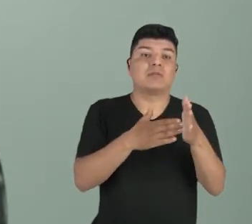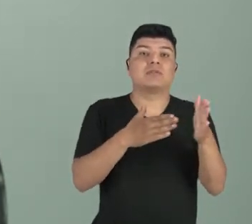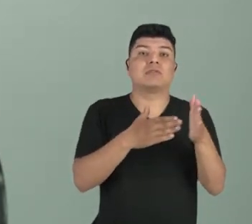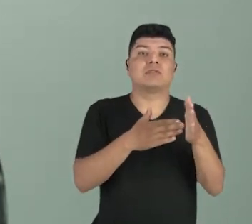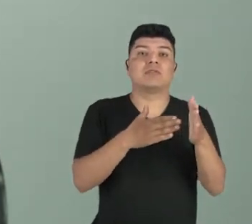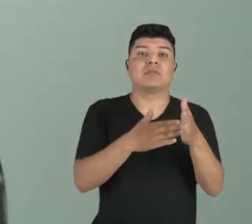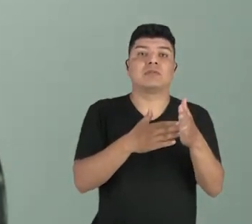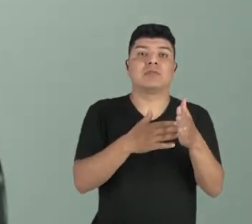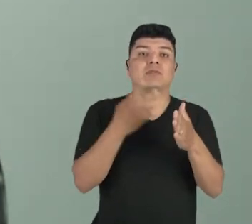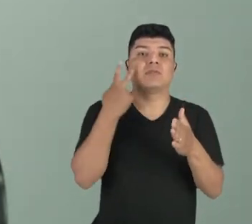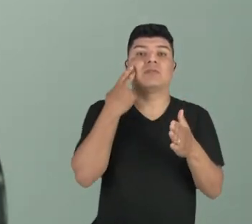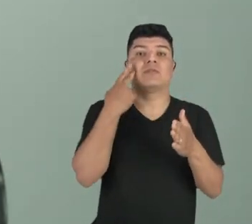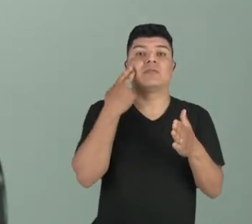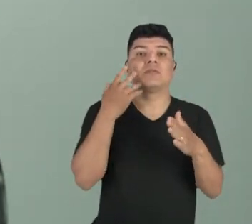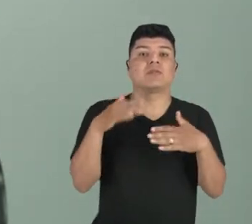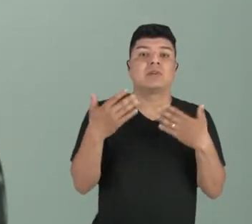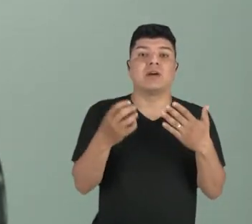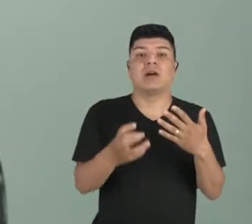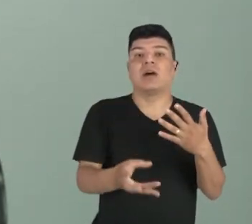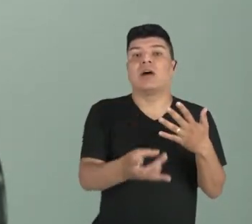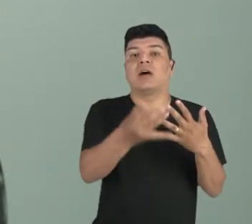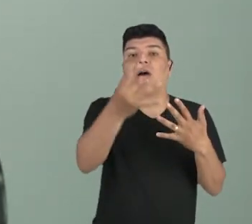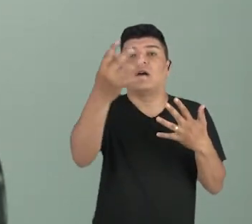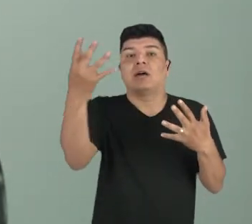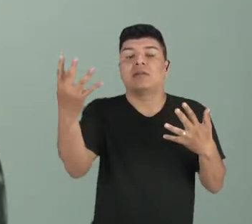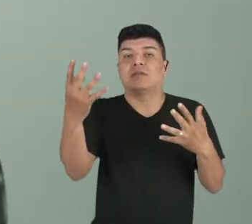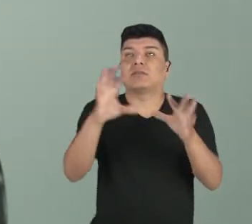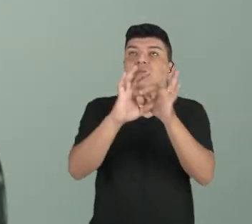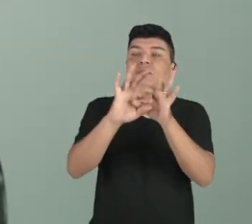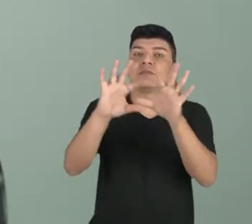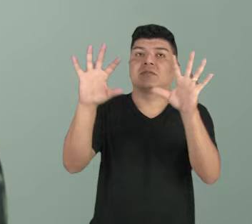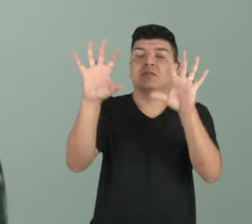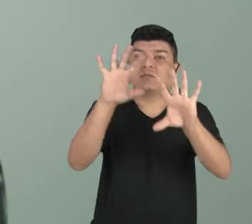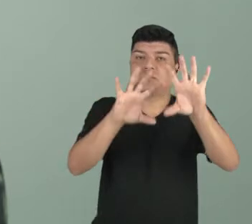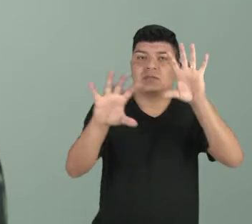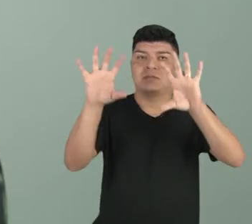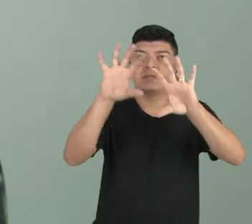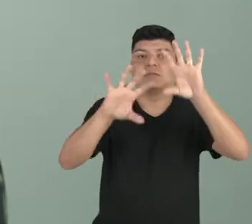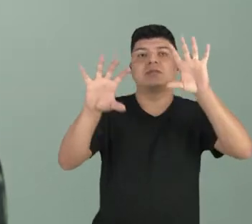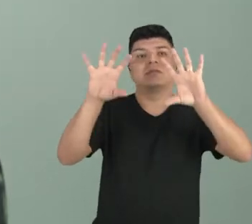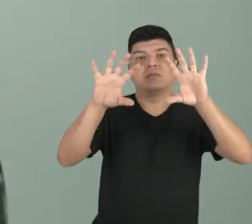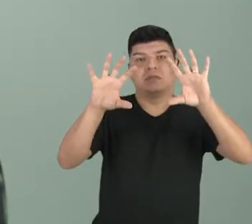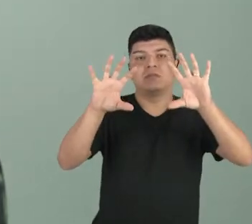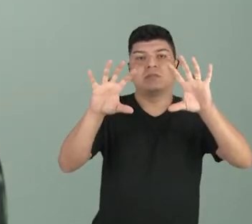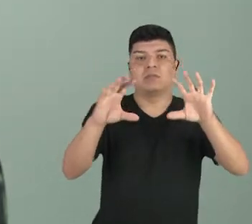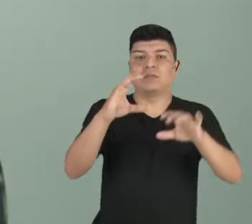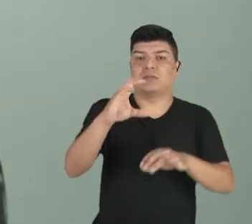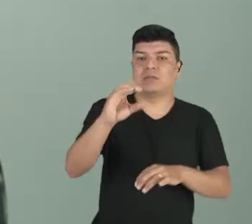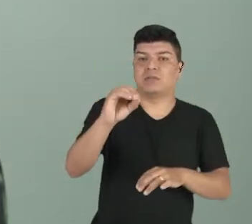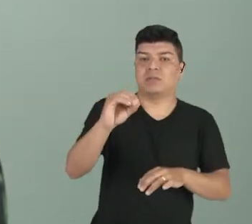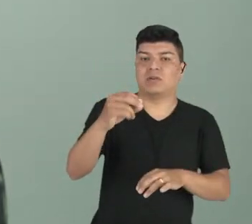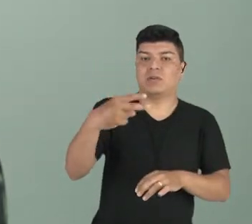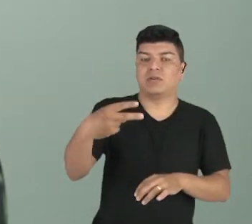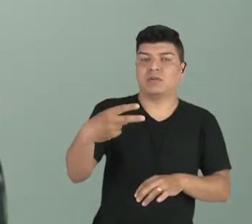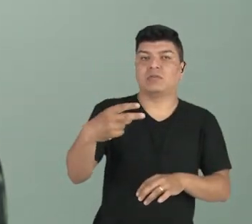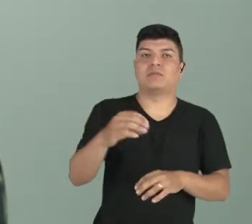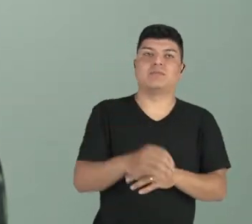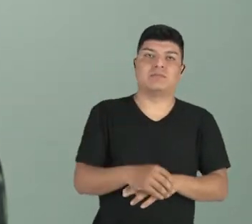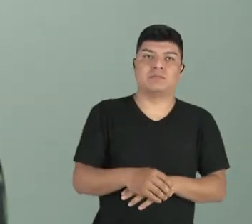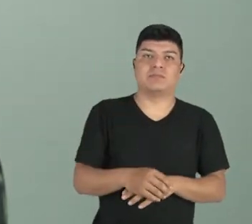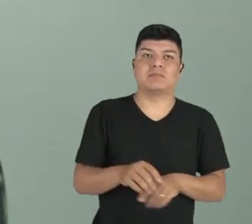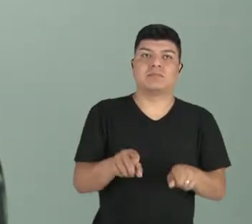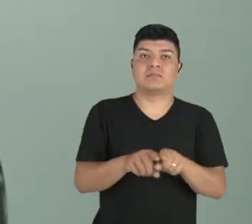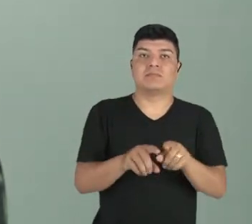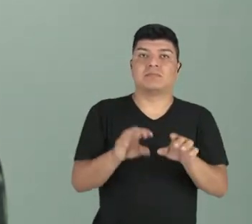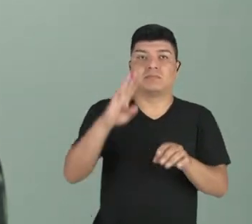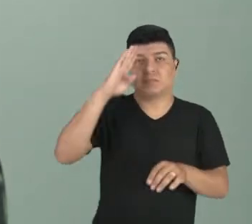essa temperatura fique normal? A quantidade de gases que são lançados na atmosfera. O CO2, dióxido de carbono, que